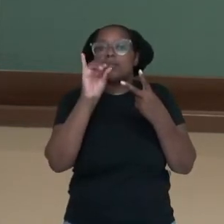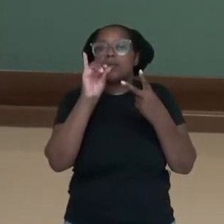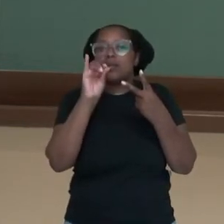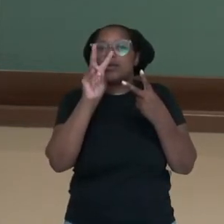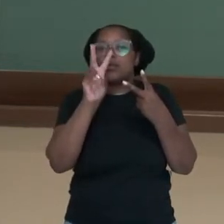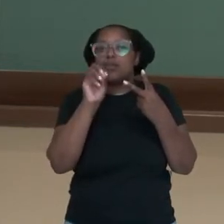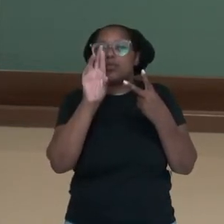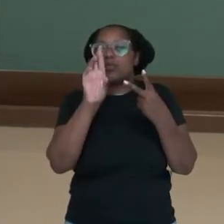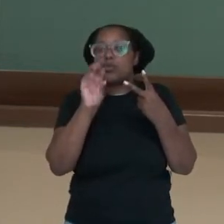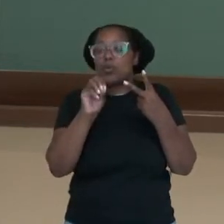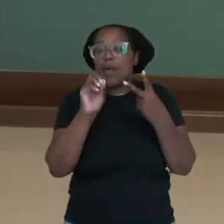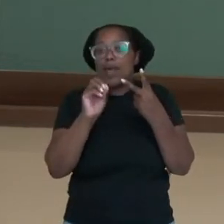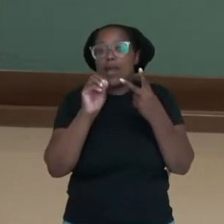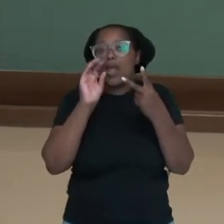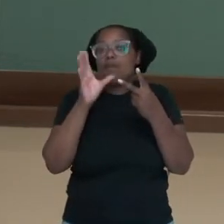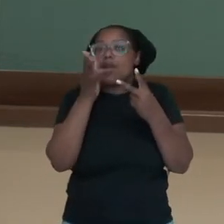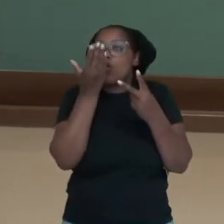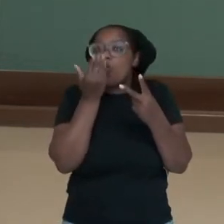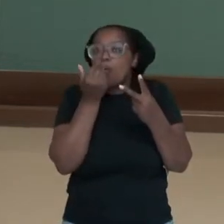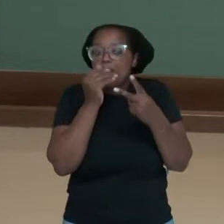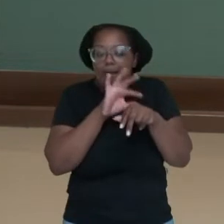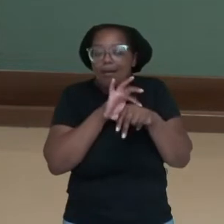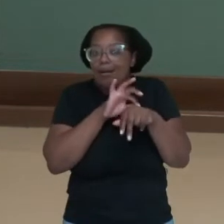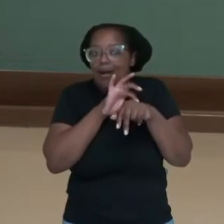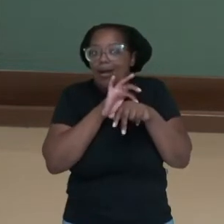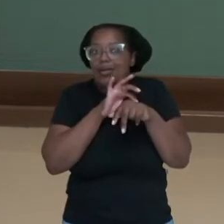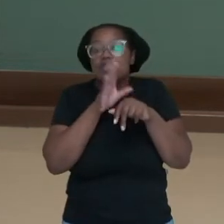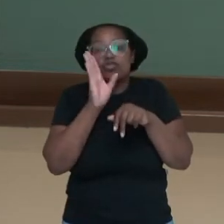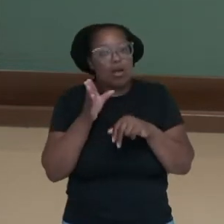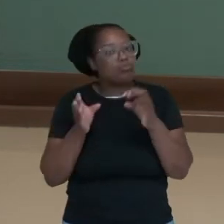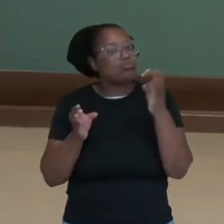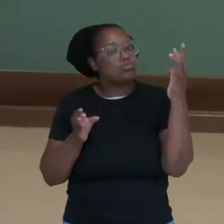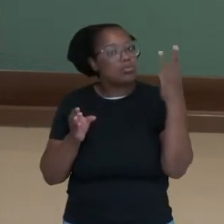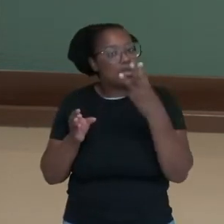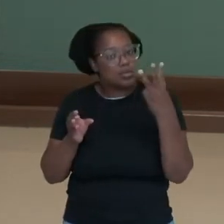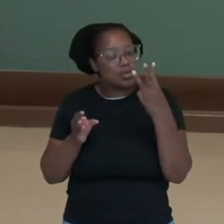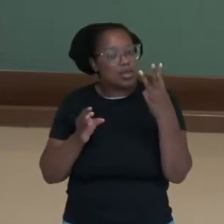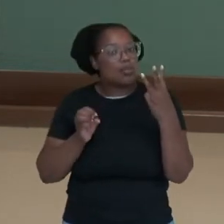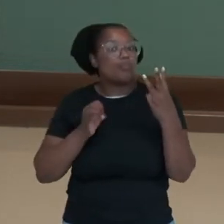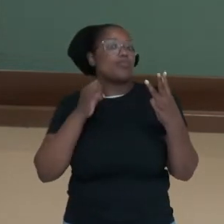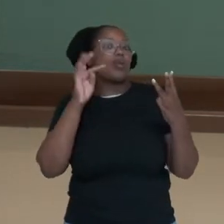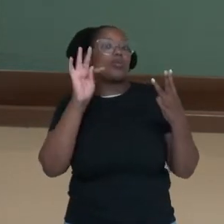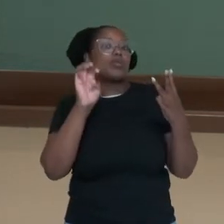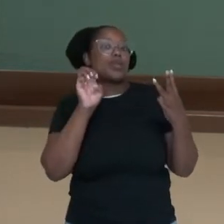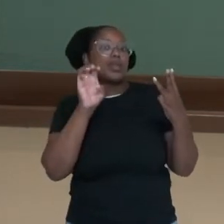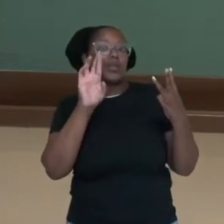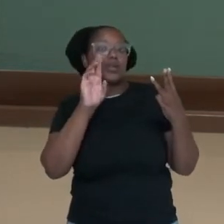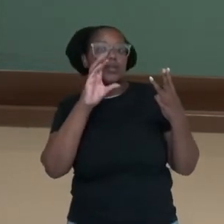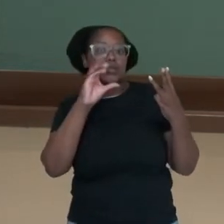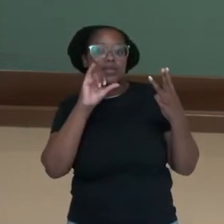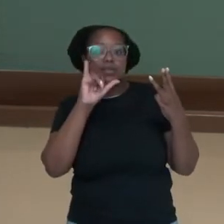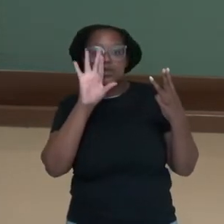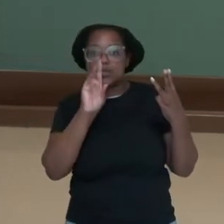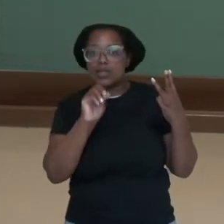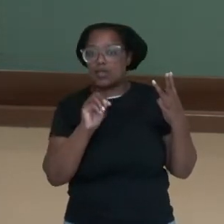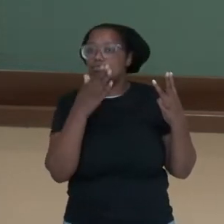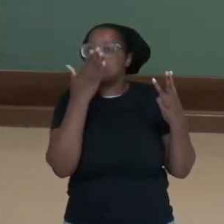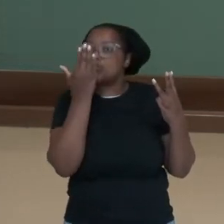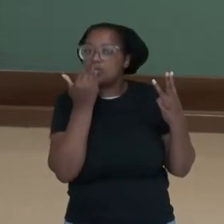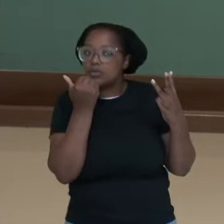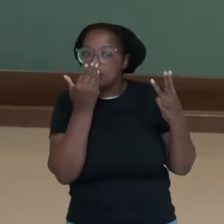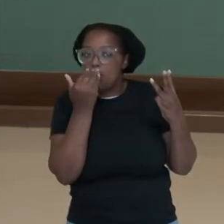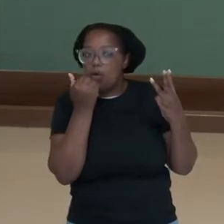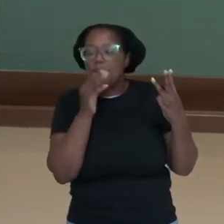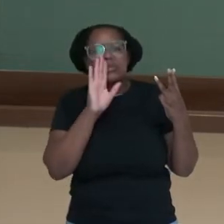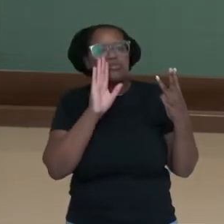um carnívoro de pequeno porte. Consumidor terciário é o terceiro nessa sequência de